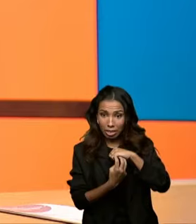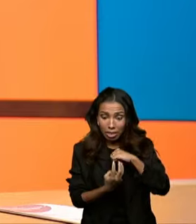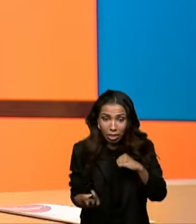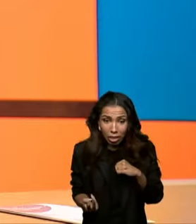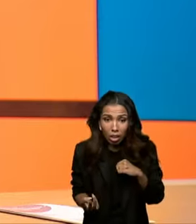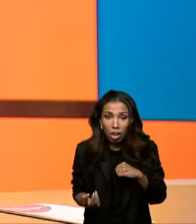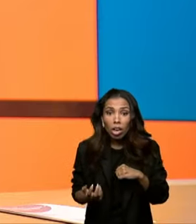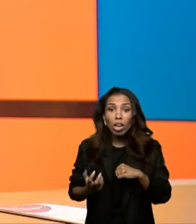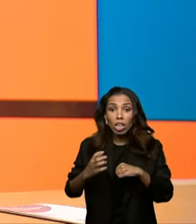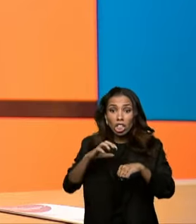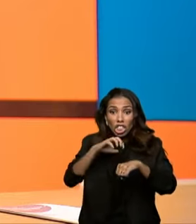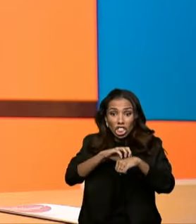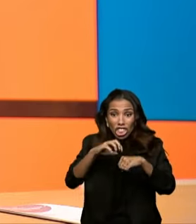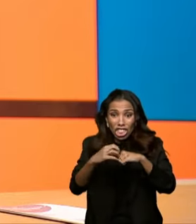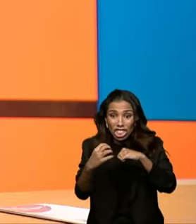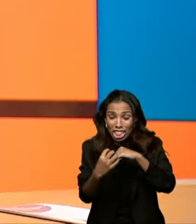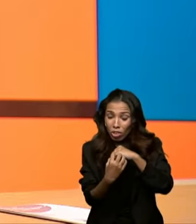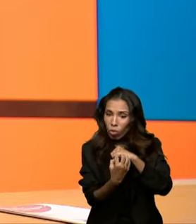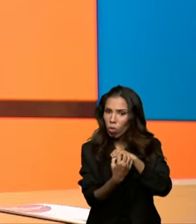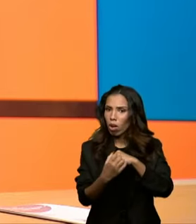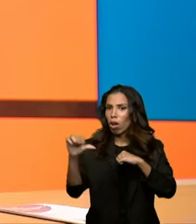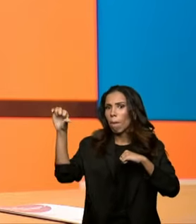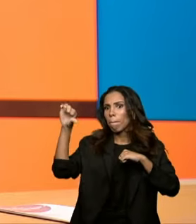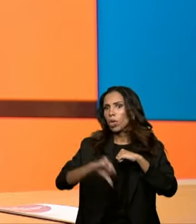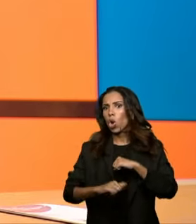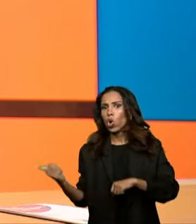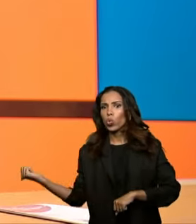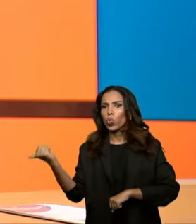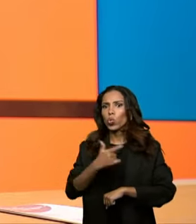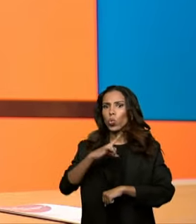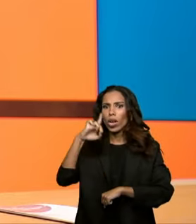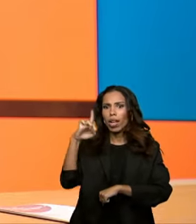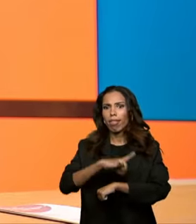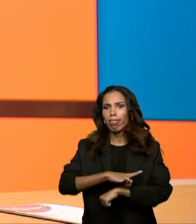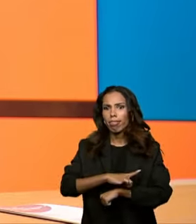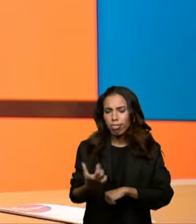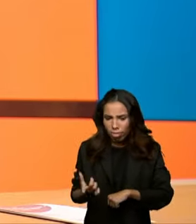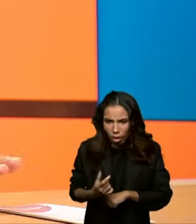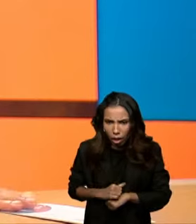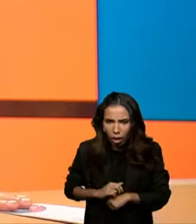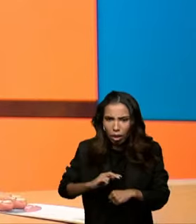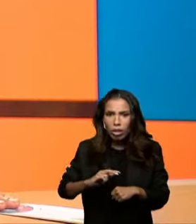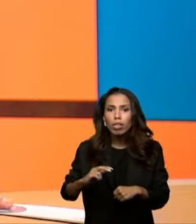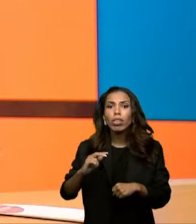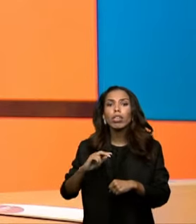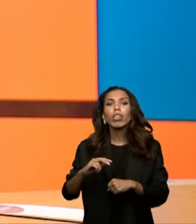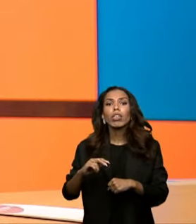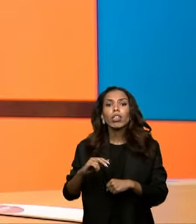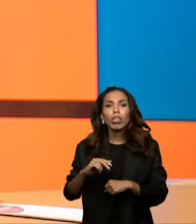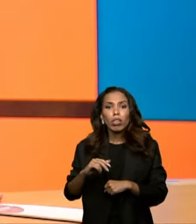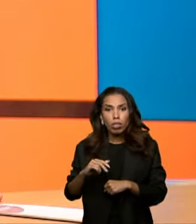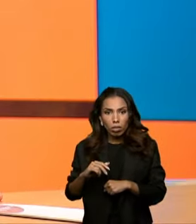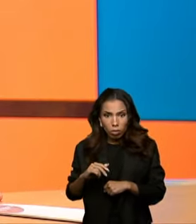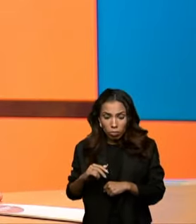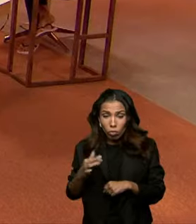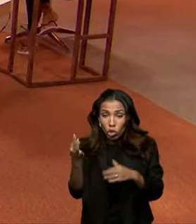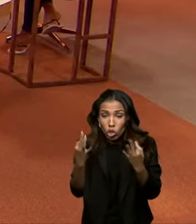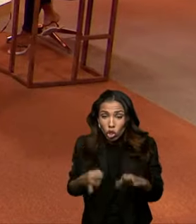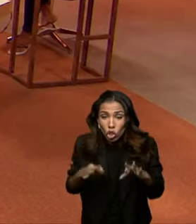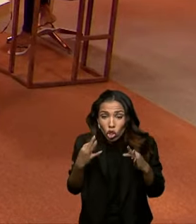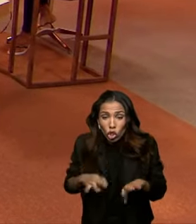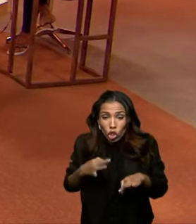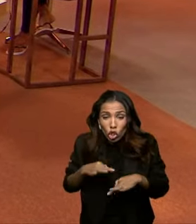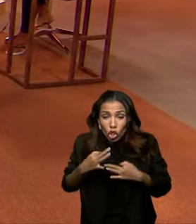chikungunya né? tem muito mais sequelas do que a dengue, né? Ai, que gente, as pessoas podem ficar... Tem só... dores neuropáticas